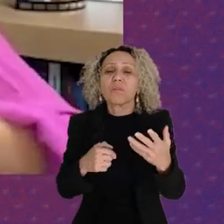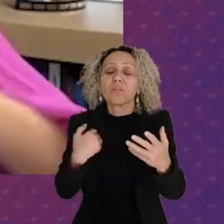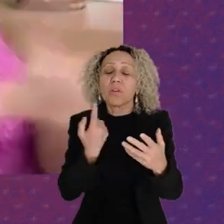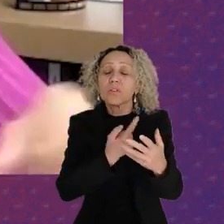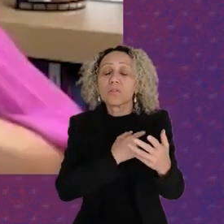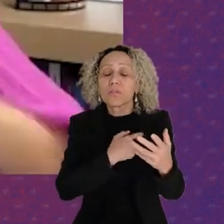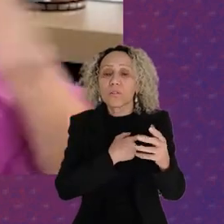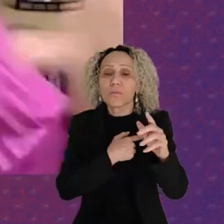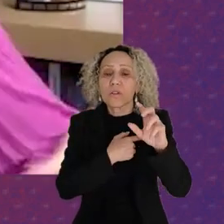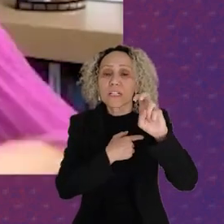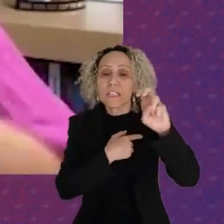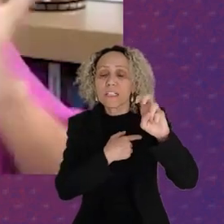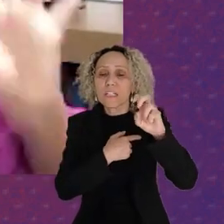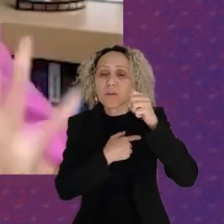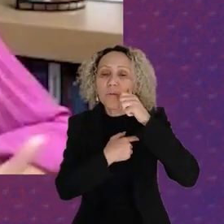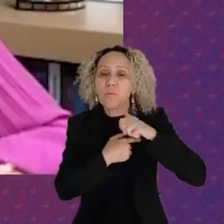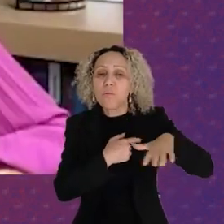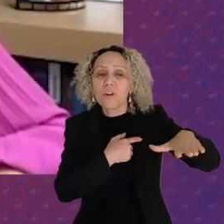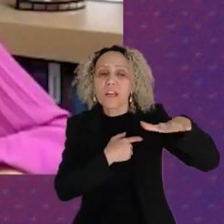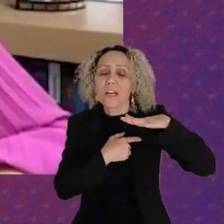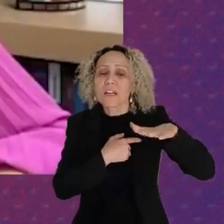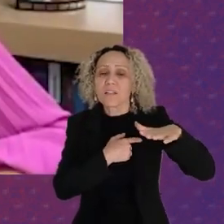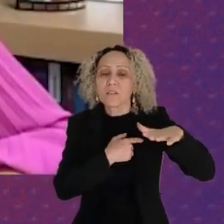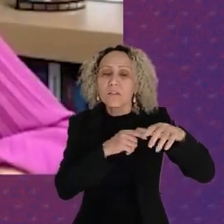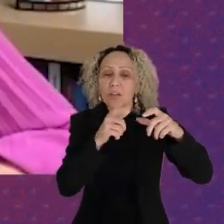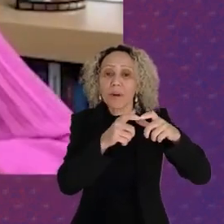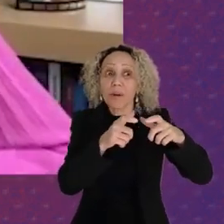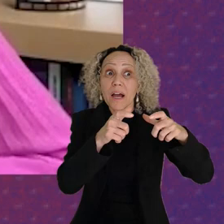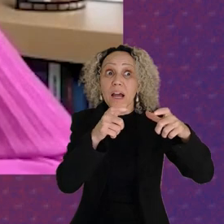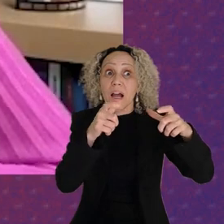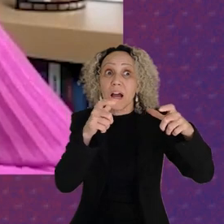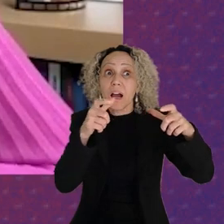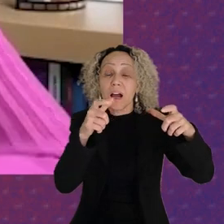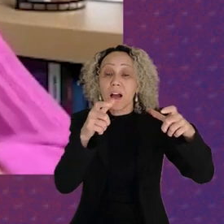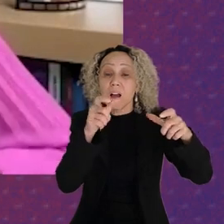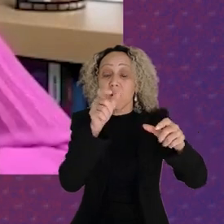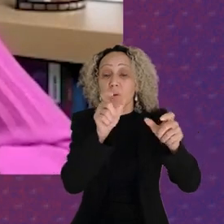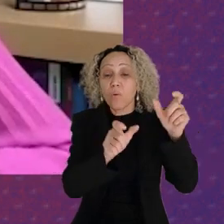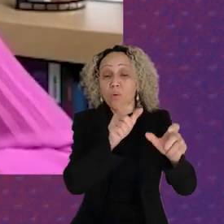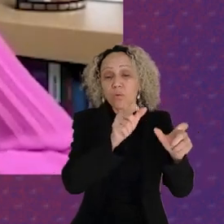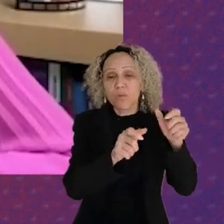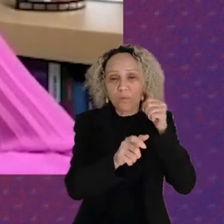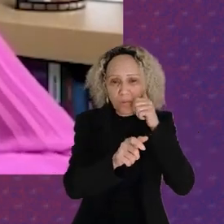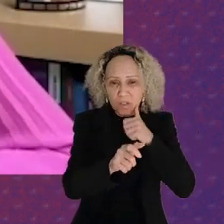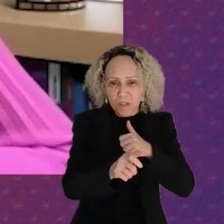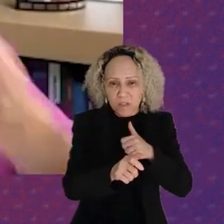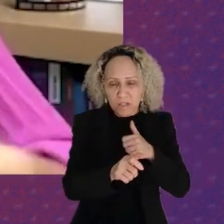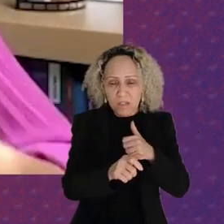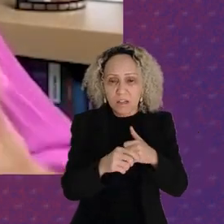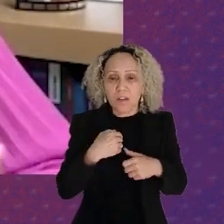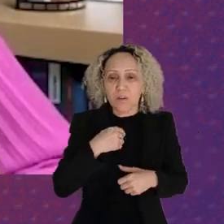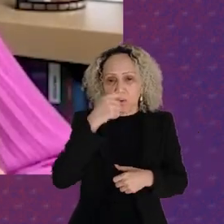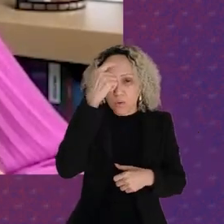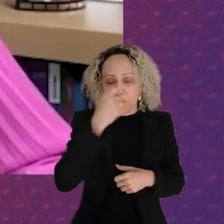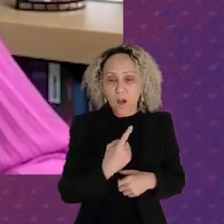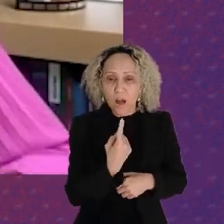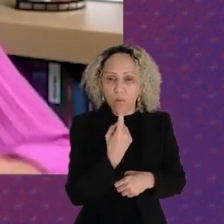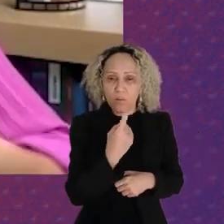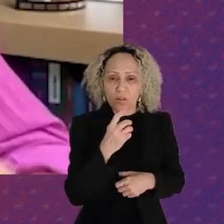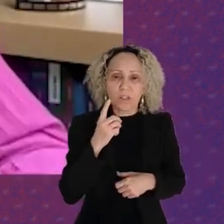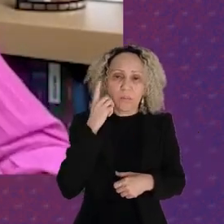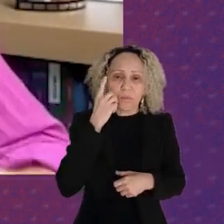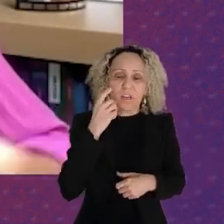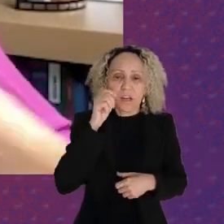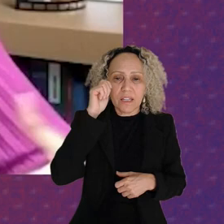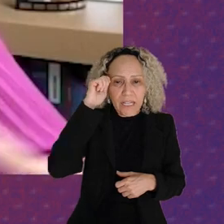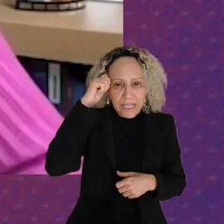Somos a maior bancada de toda a legislatura. Eu sou a única deputada negra e nós estamos todas